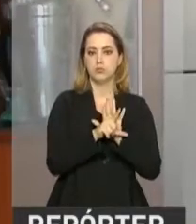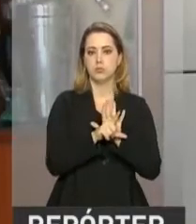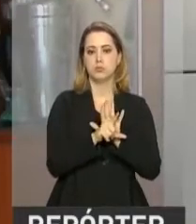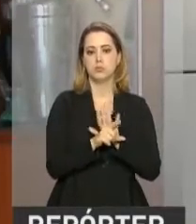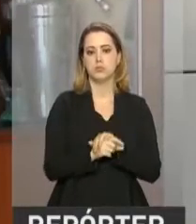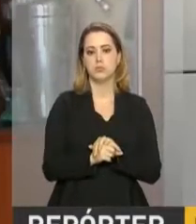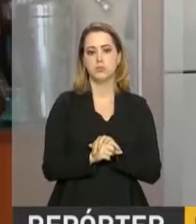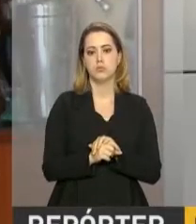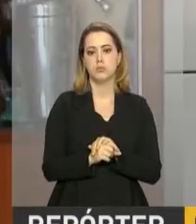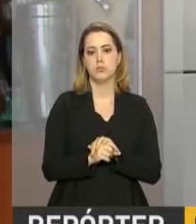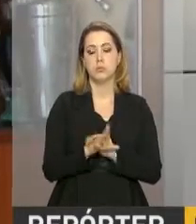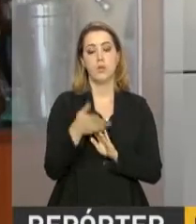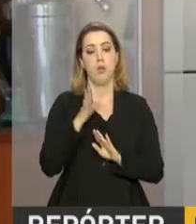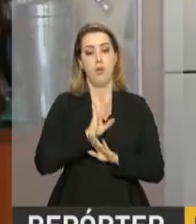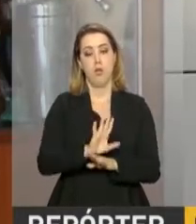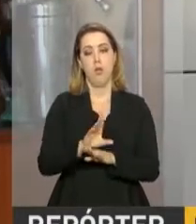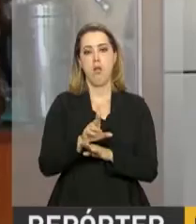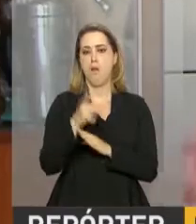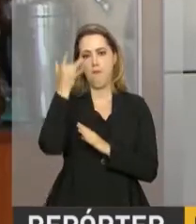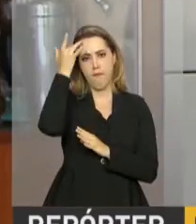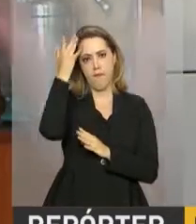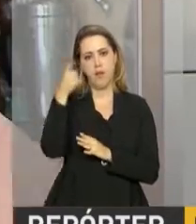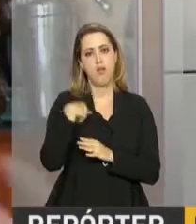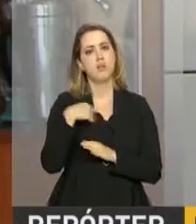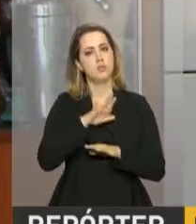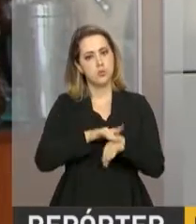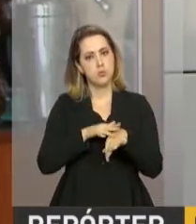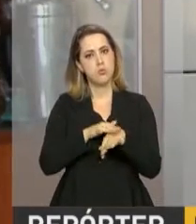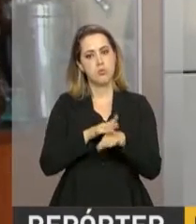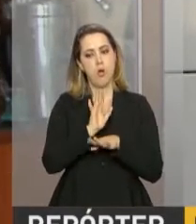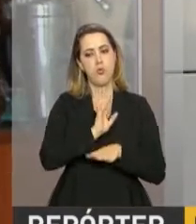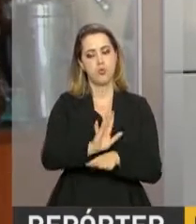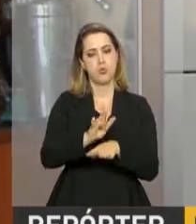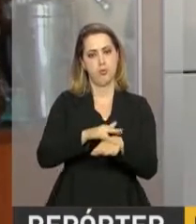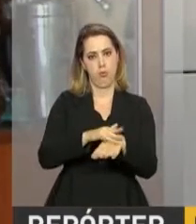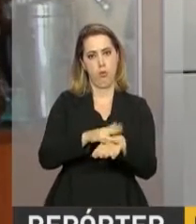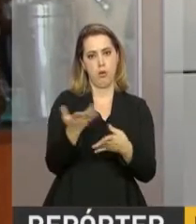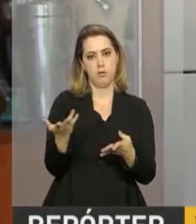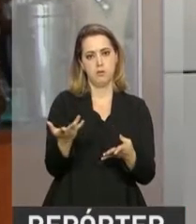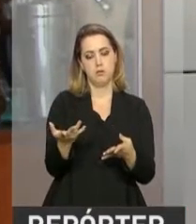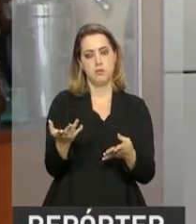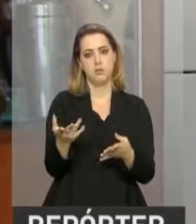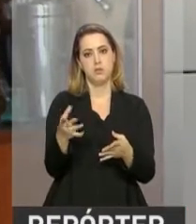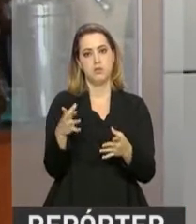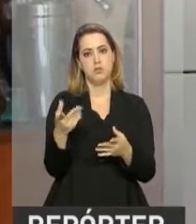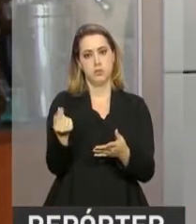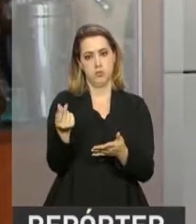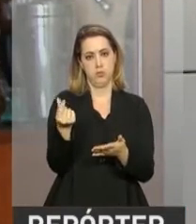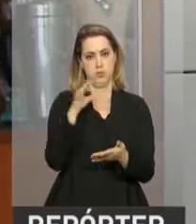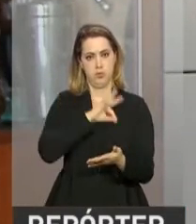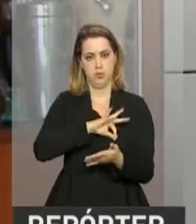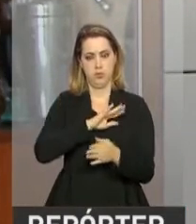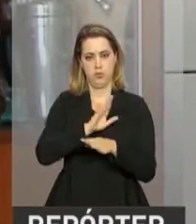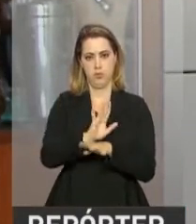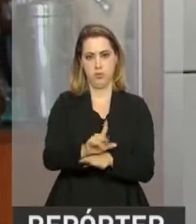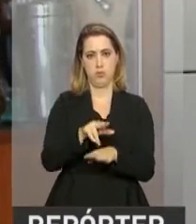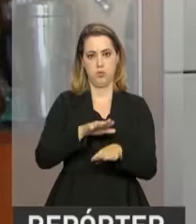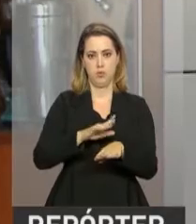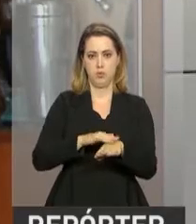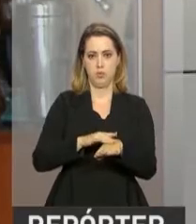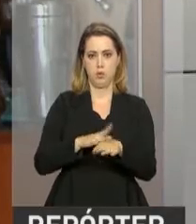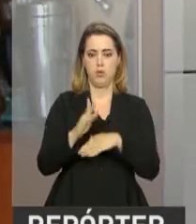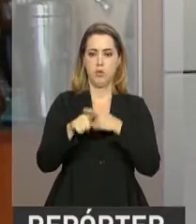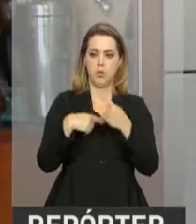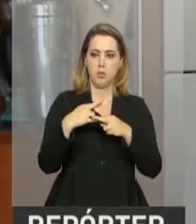dano auxílio doença com muita facilidade foi imediato e o assim eles eram renovados é renovada a partir